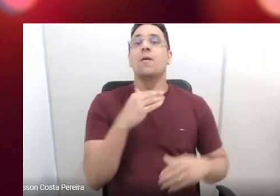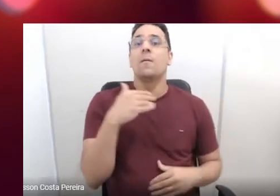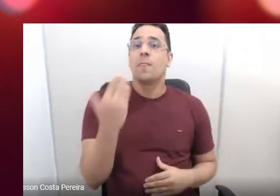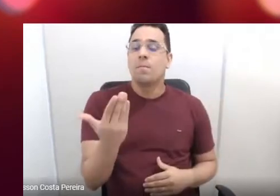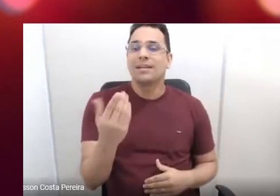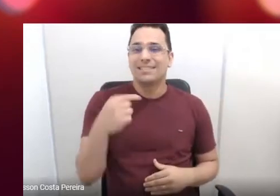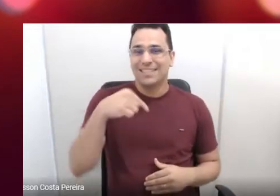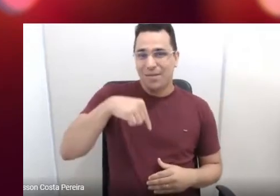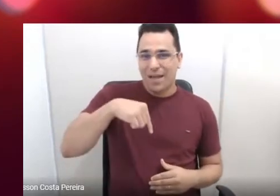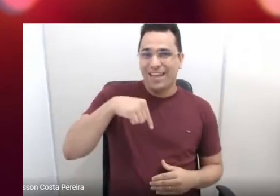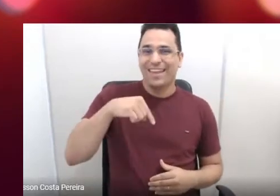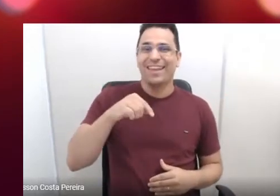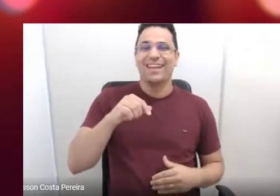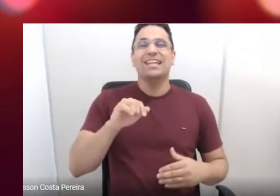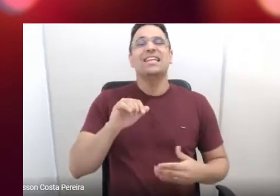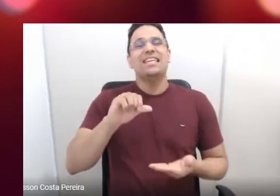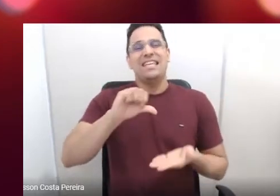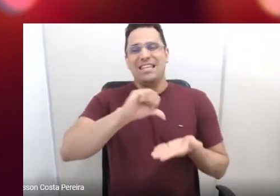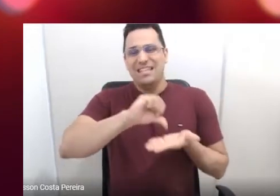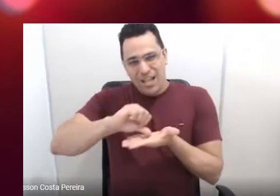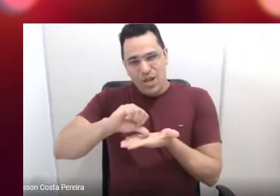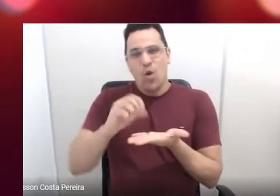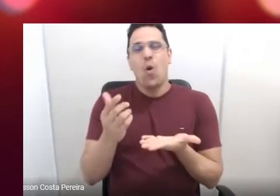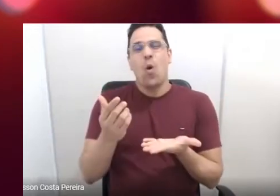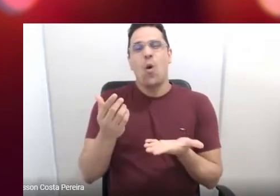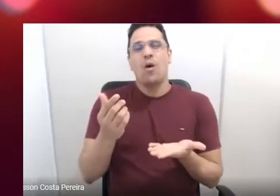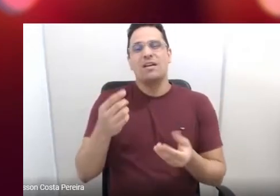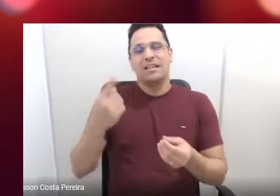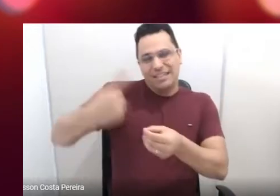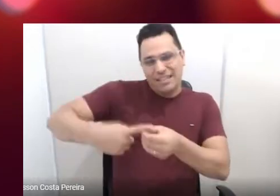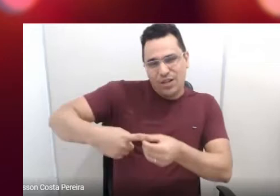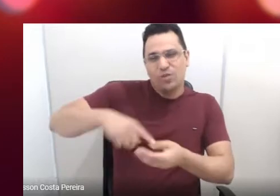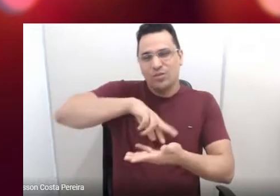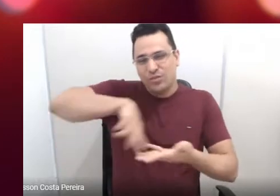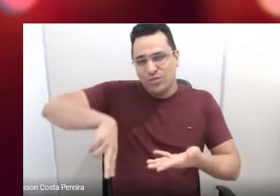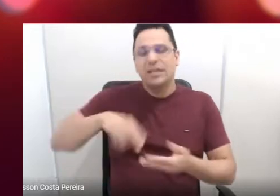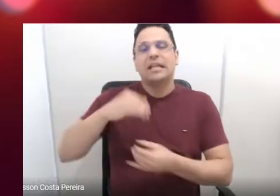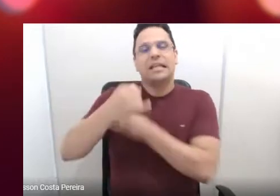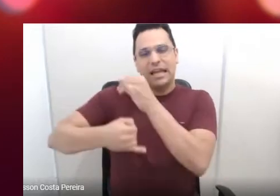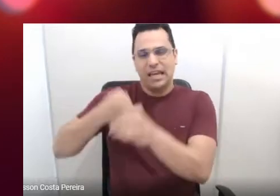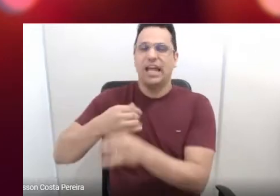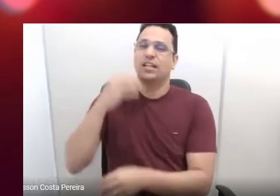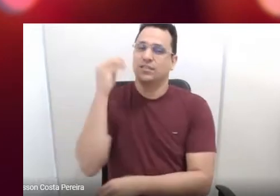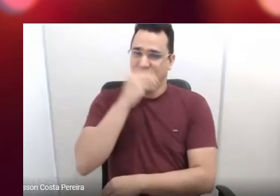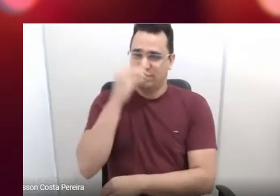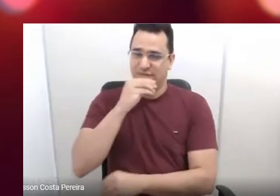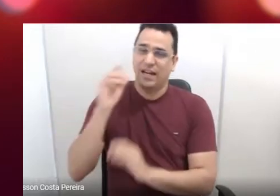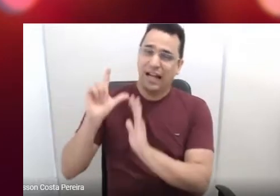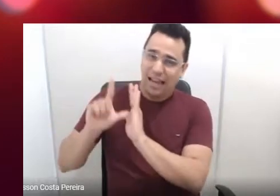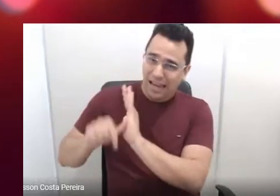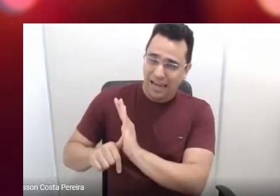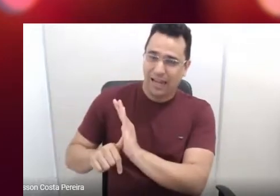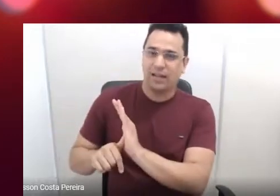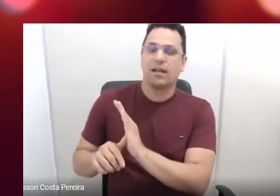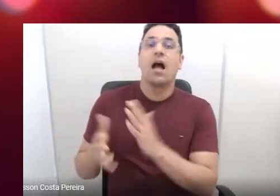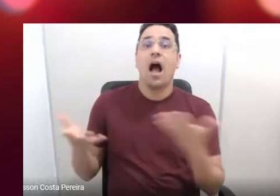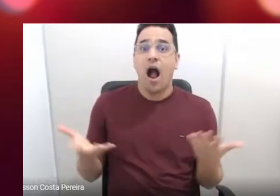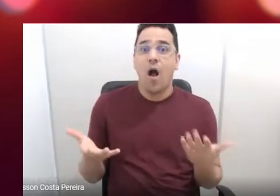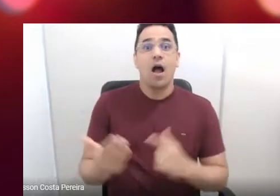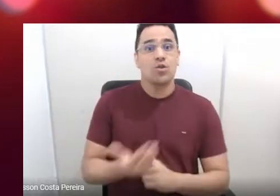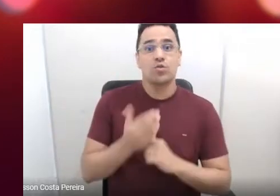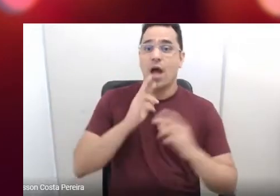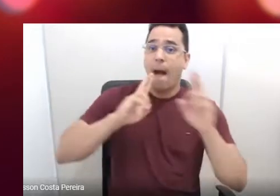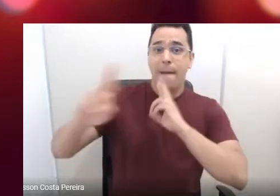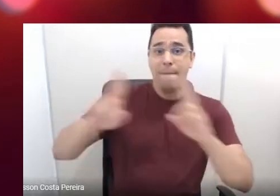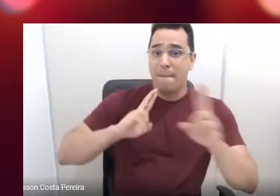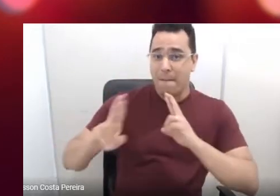dificuldade no interior. Né? Hoje, os processos ficaram mais simplificados, com respostas mais rápidas, e, com